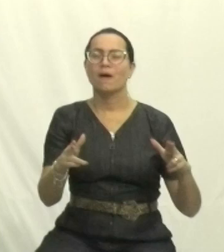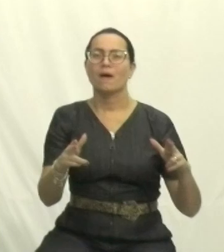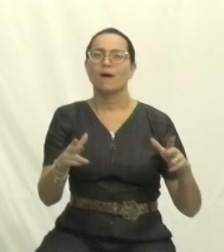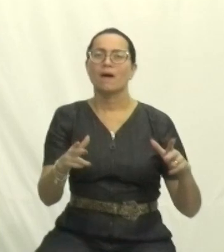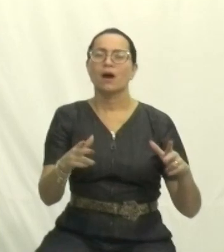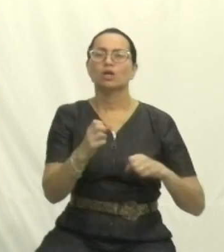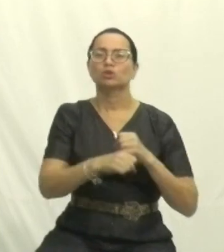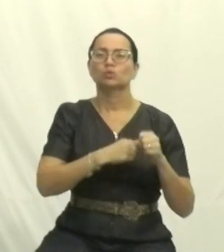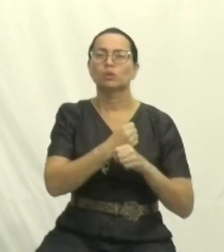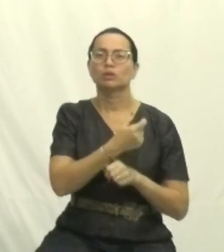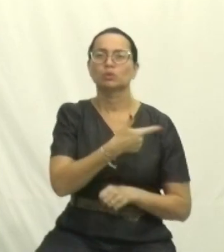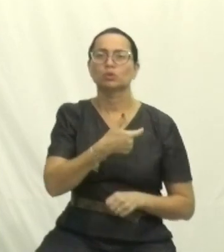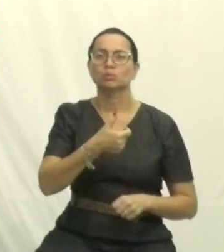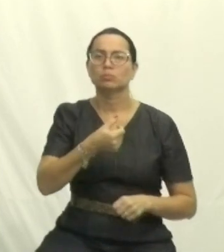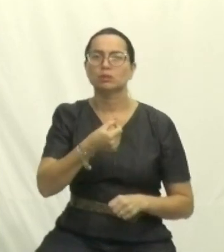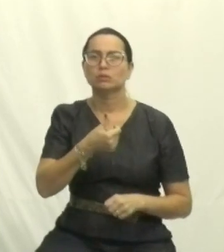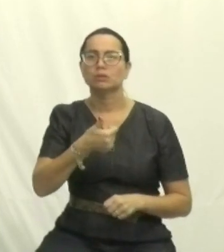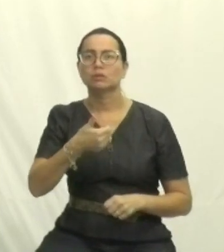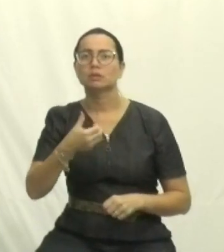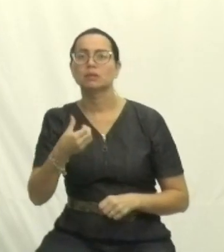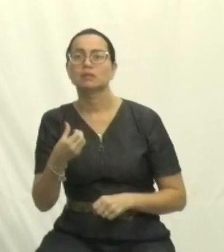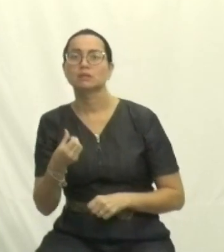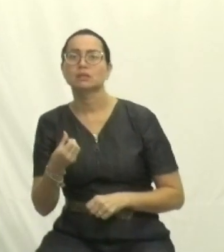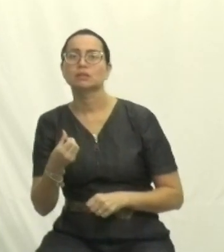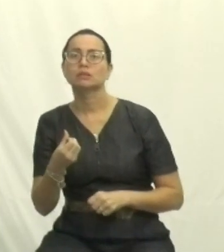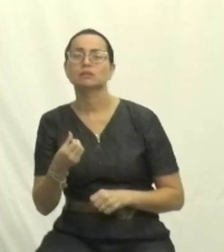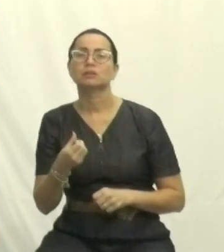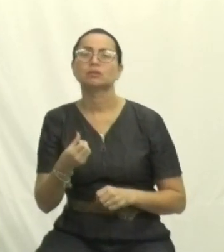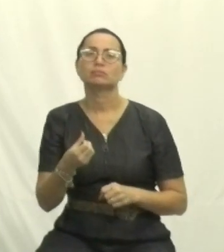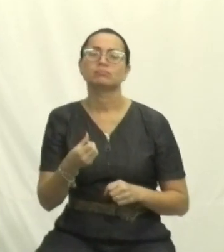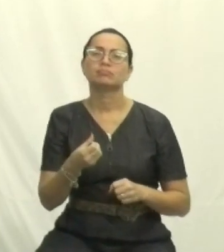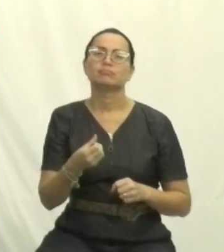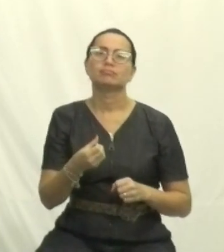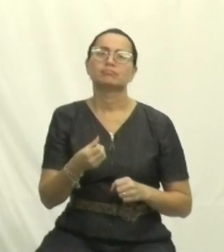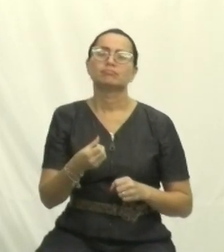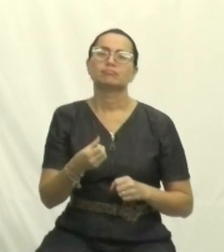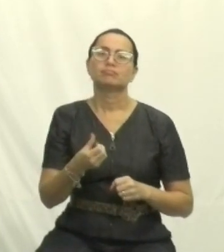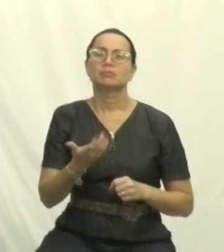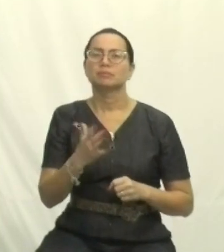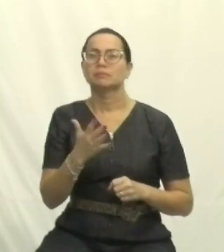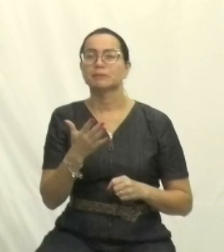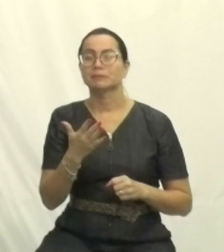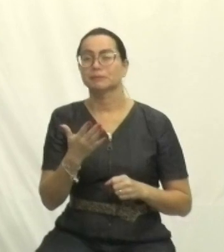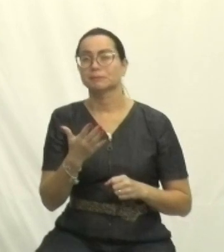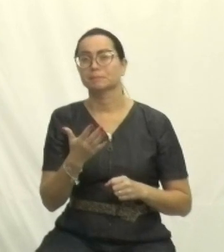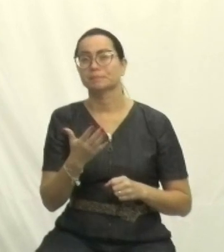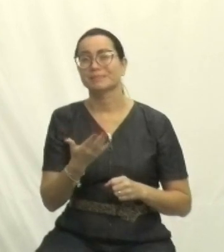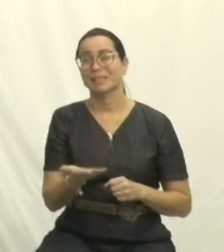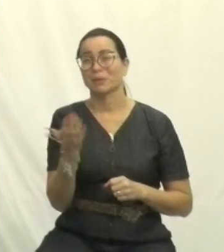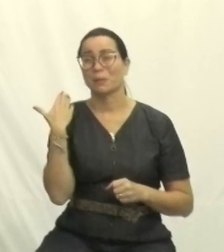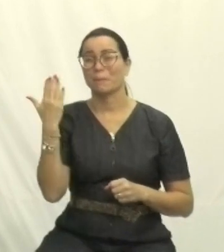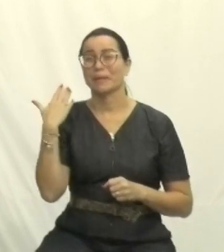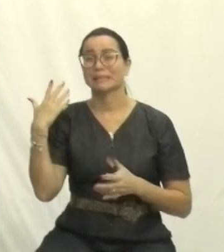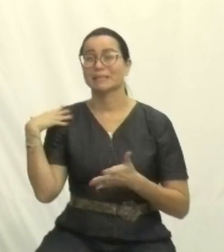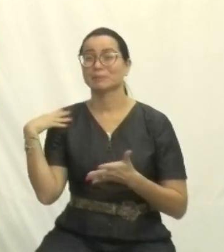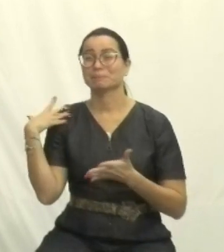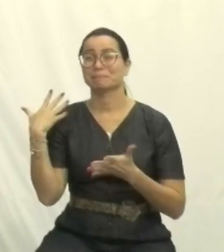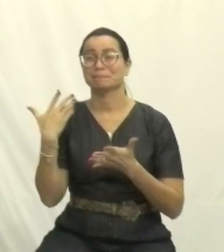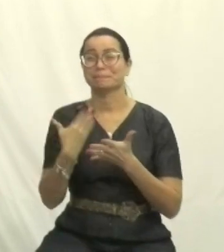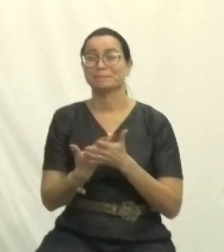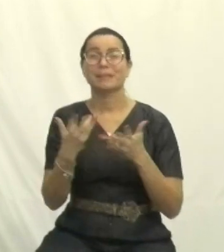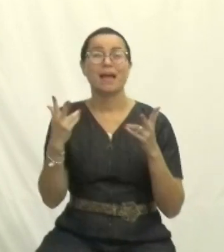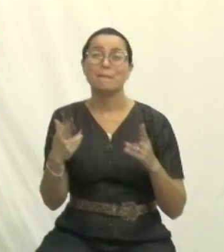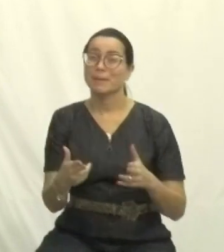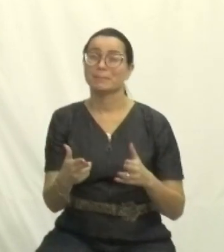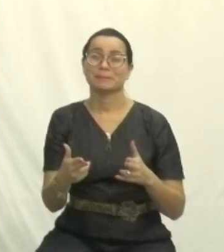2016, mas basicamente a estrutura, desde a torre que existia lá na foto em preto e branco, ela é a